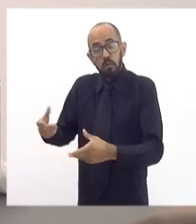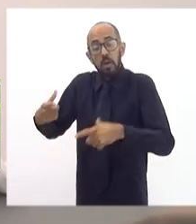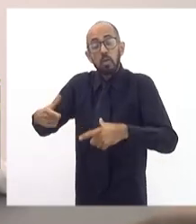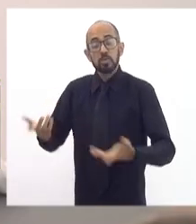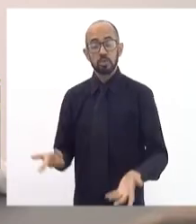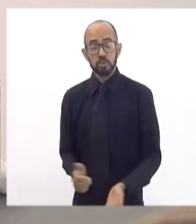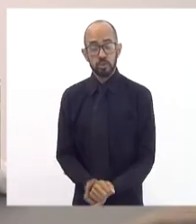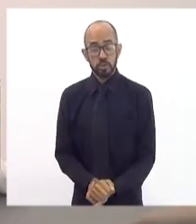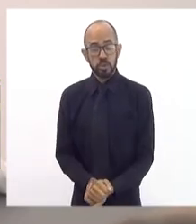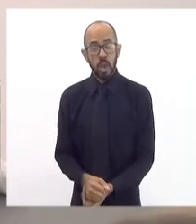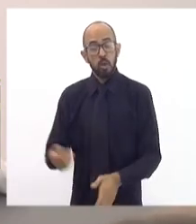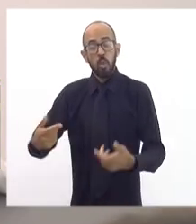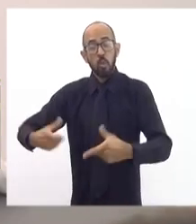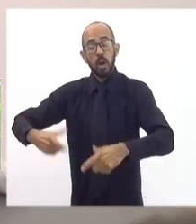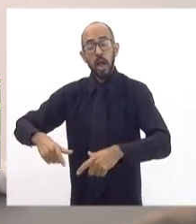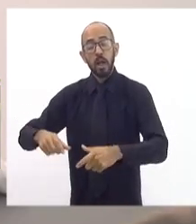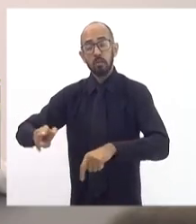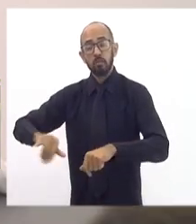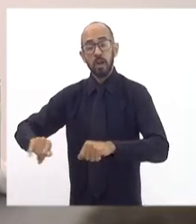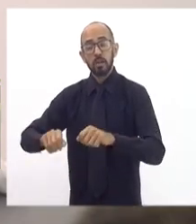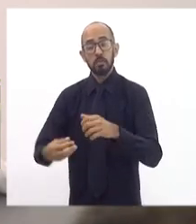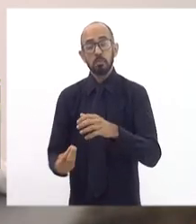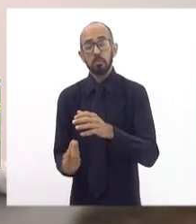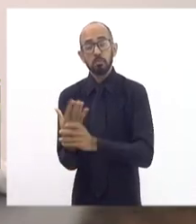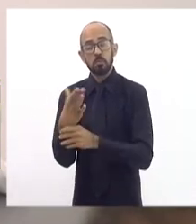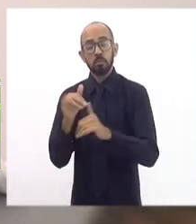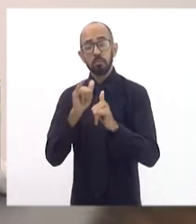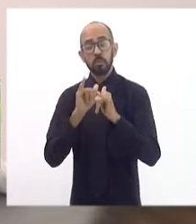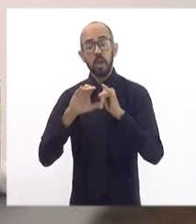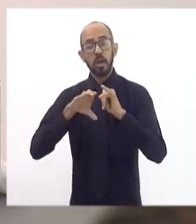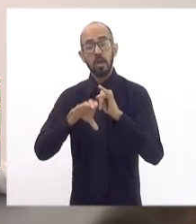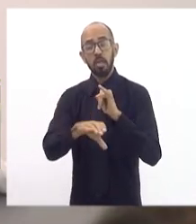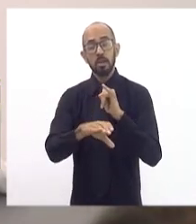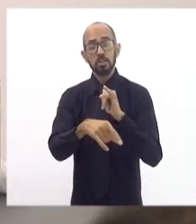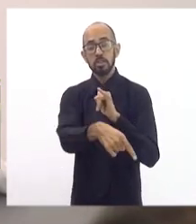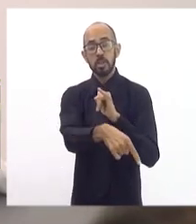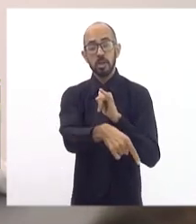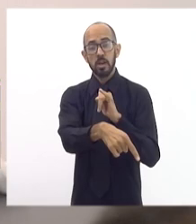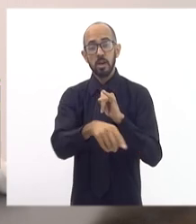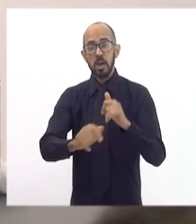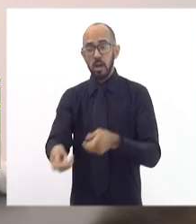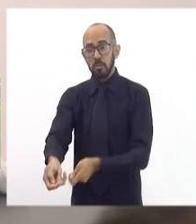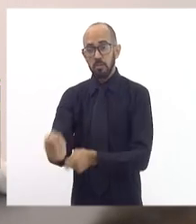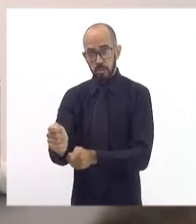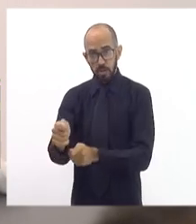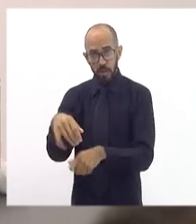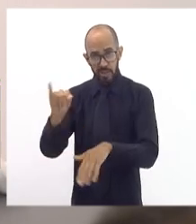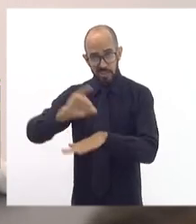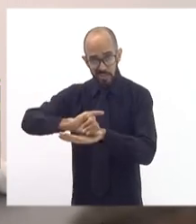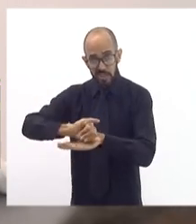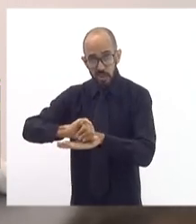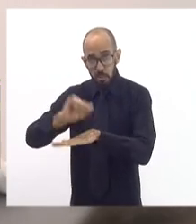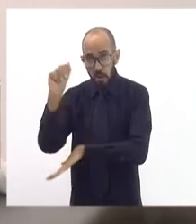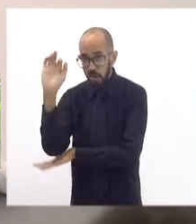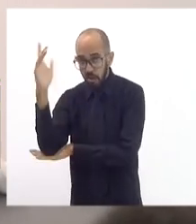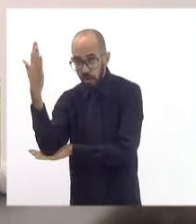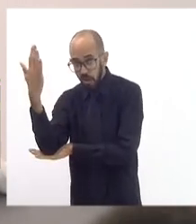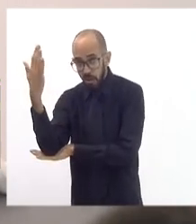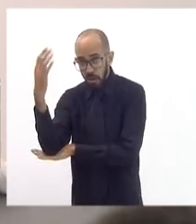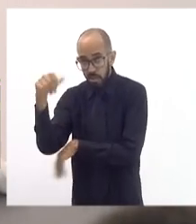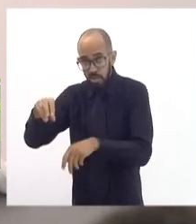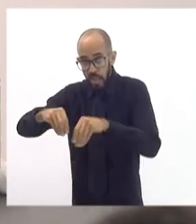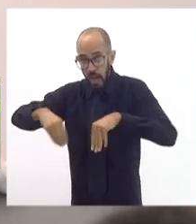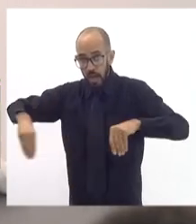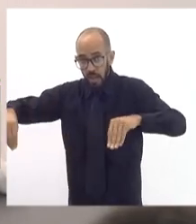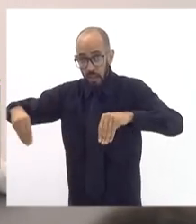aonde você está lá e para pescador pescar ontem então eu fiz essa pergunta por Gilberto o meu pescador vai pescar no Mangue Gilberto foi pescado uma buscar lá